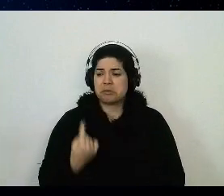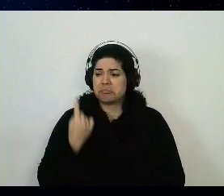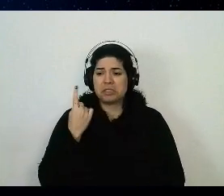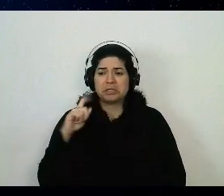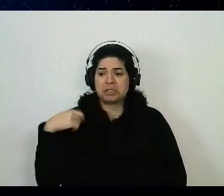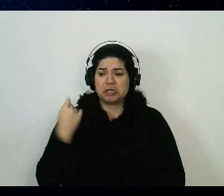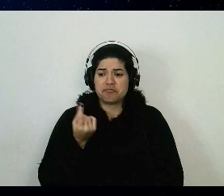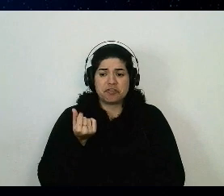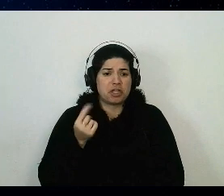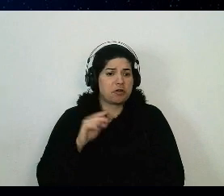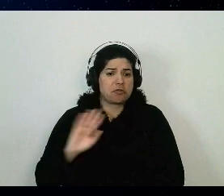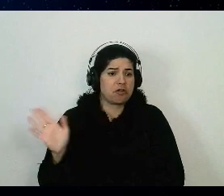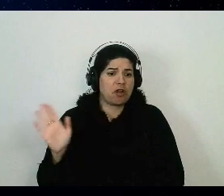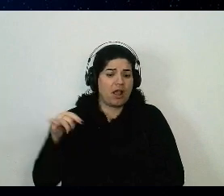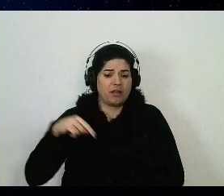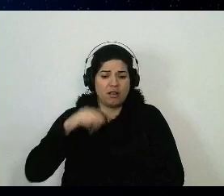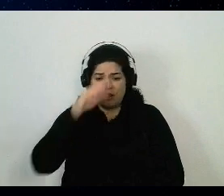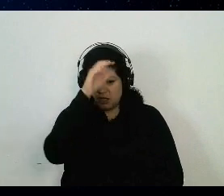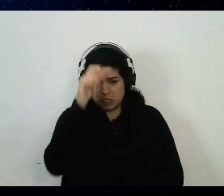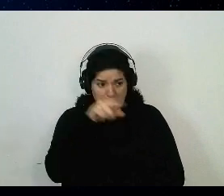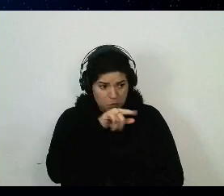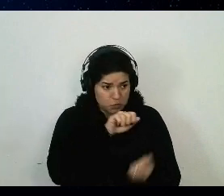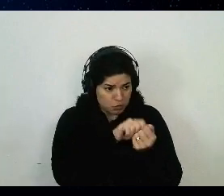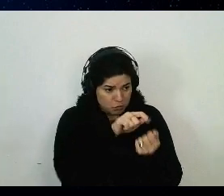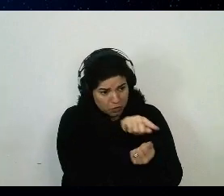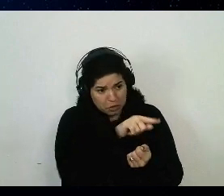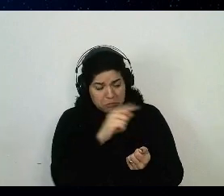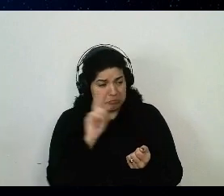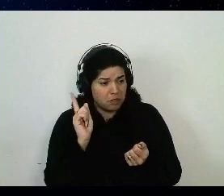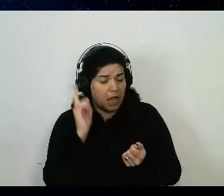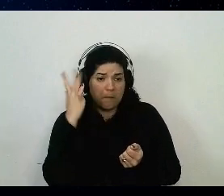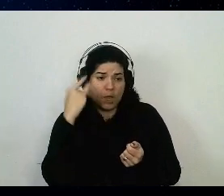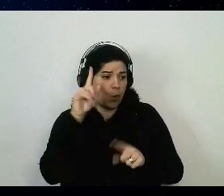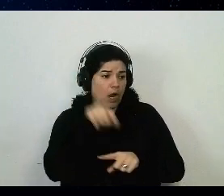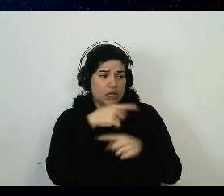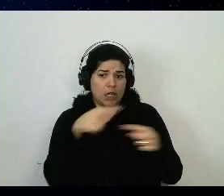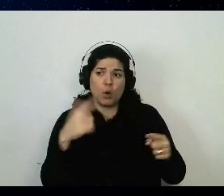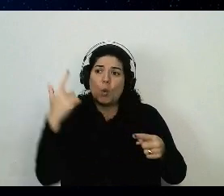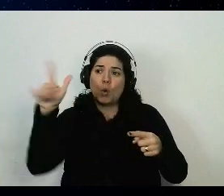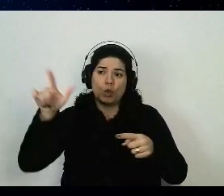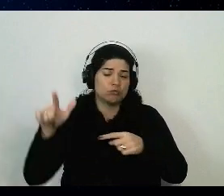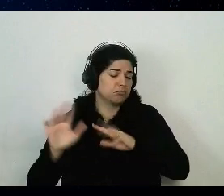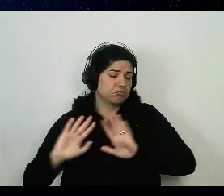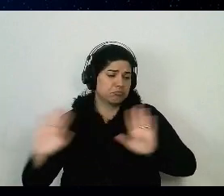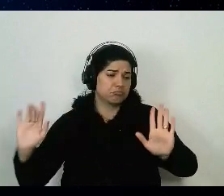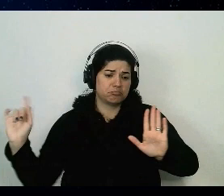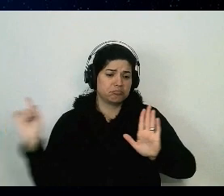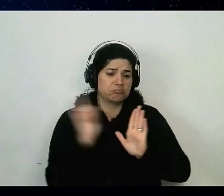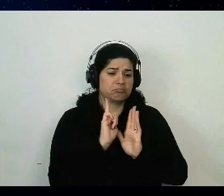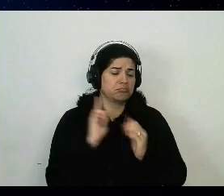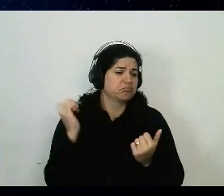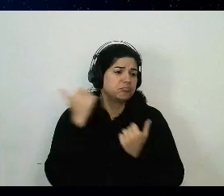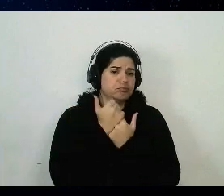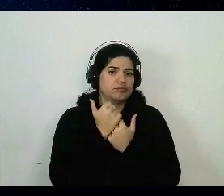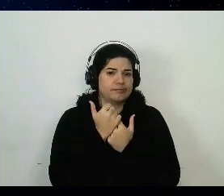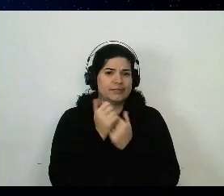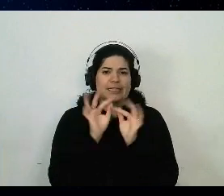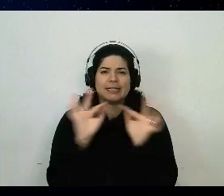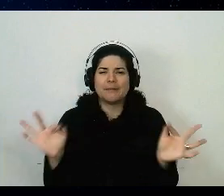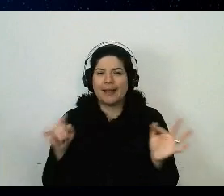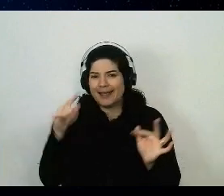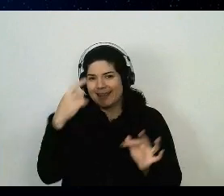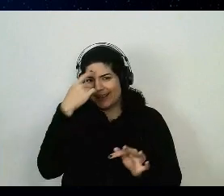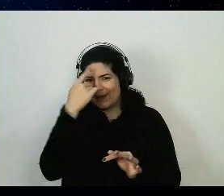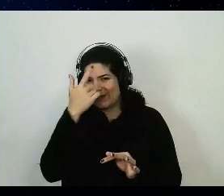faz se eu estou hoje com vocês ou não. Amanhã eu cancelo e venho próximo. Simples assim. E aí eu volto lá naquele outro